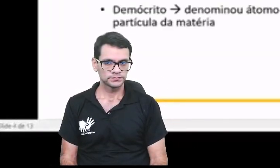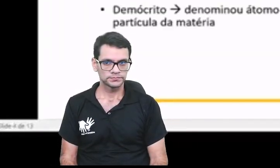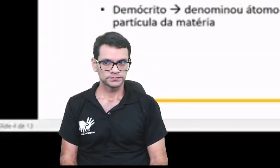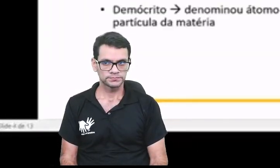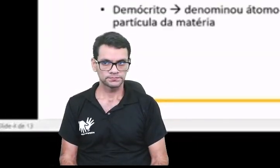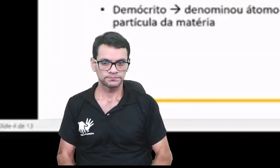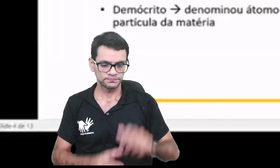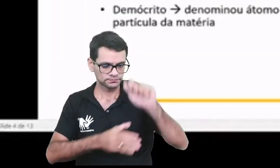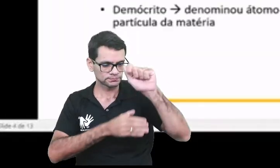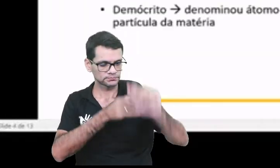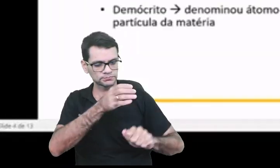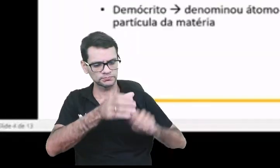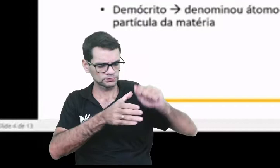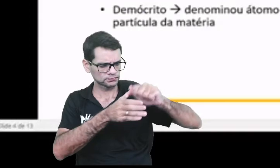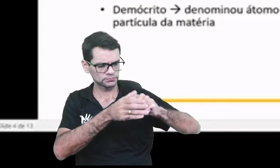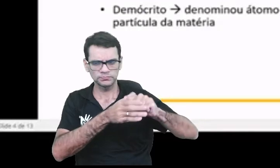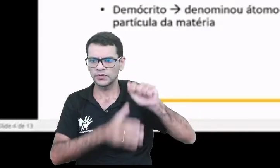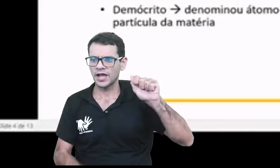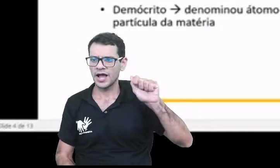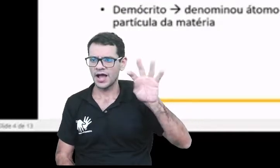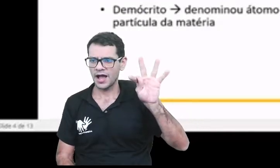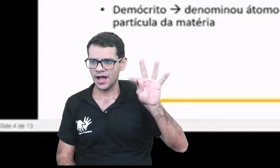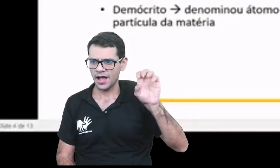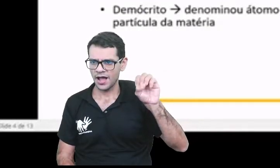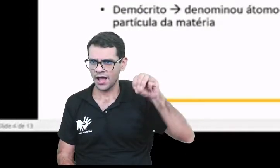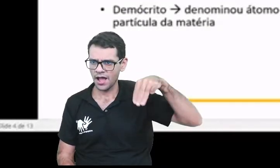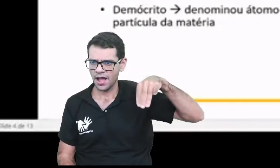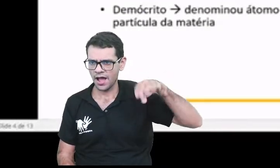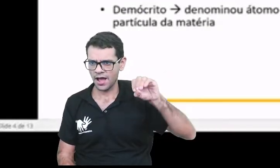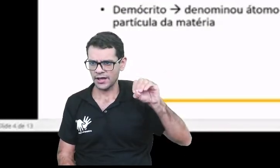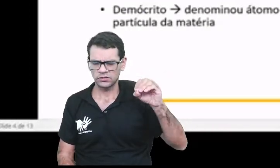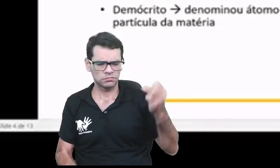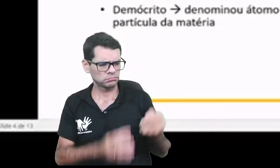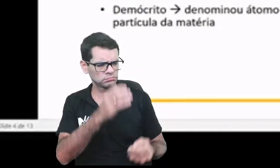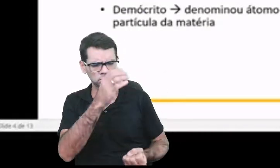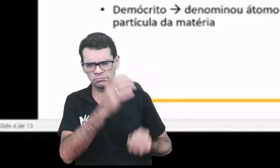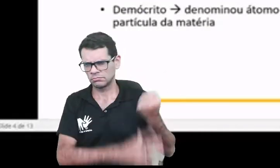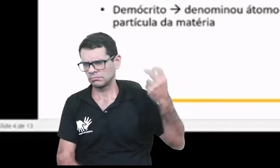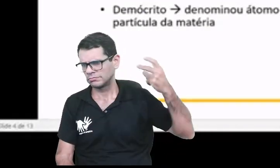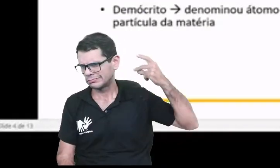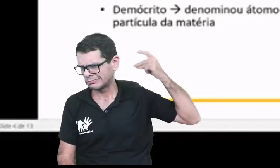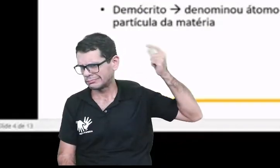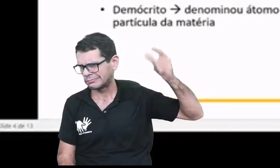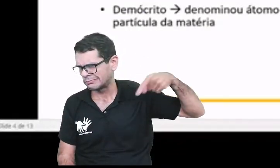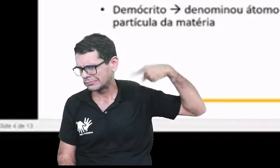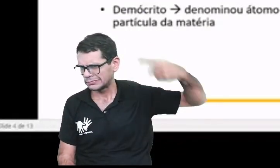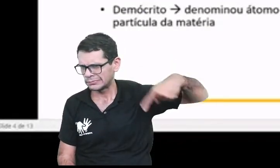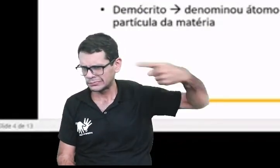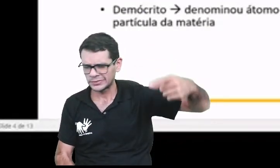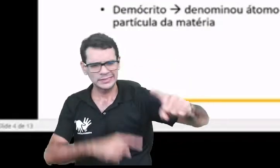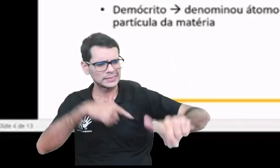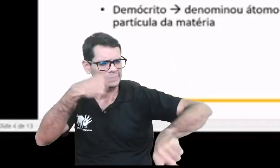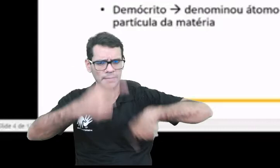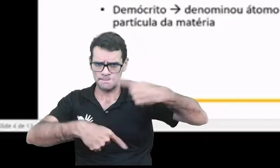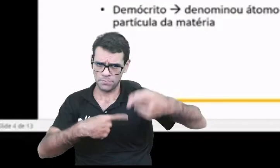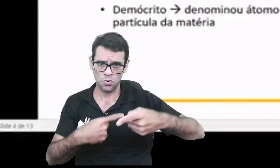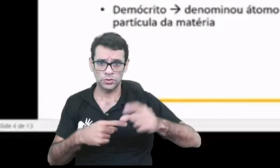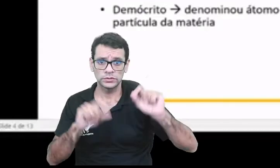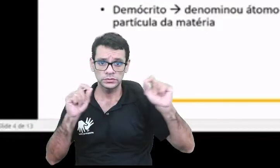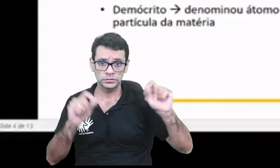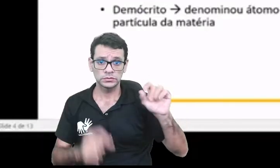a ideia do átomo, ela surgiu muitos anos depois, né?